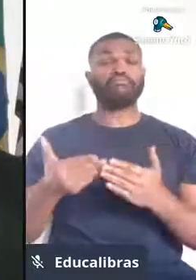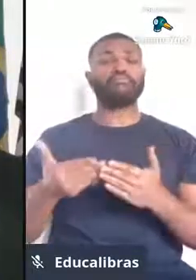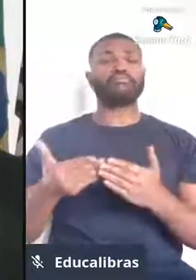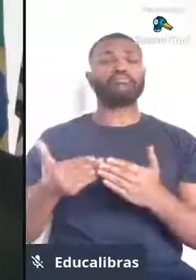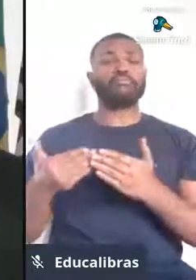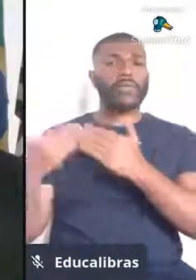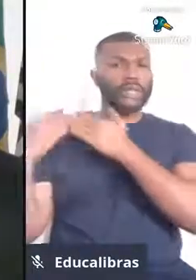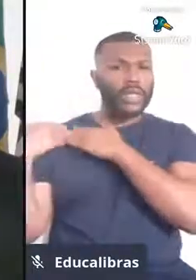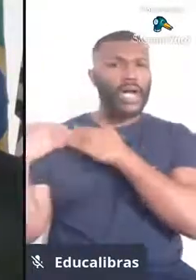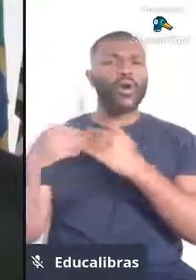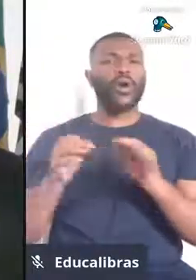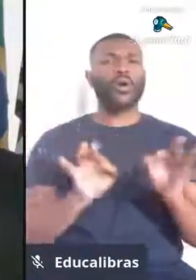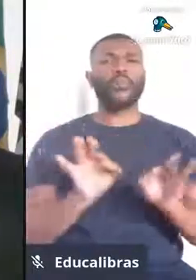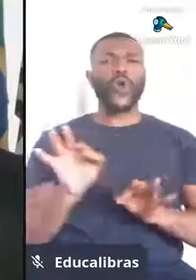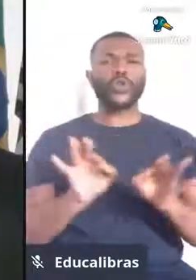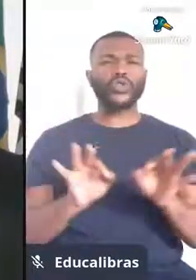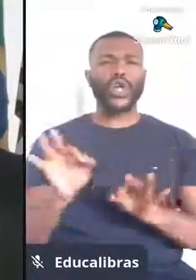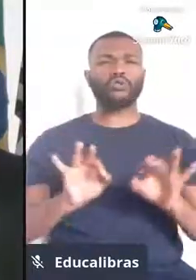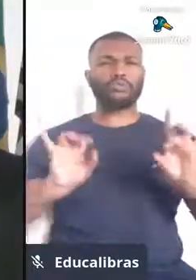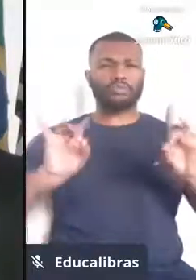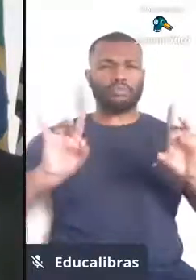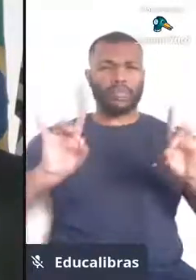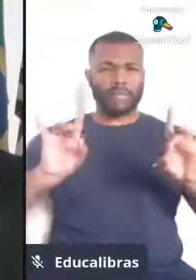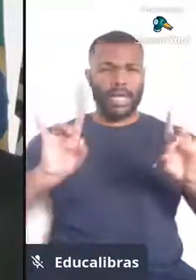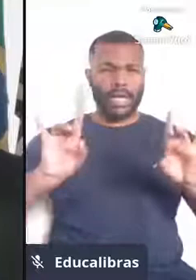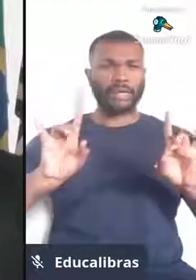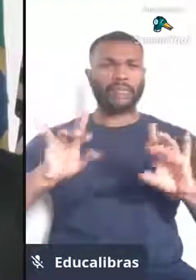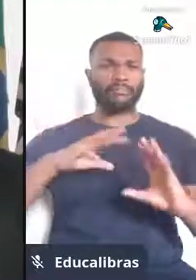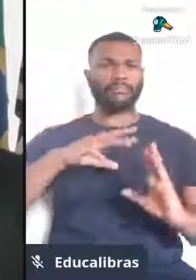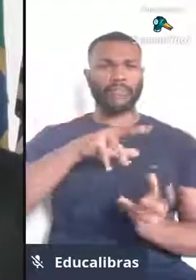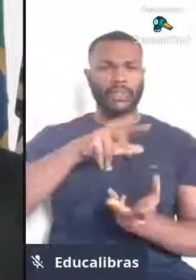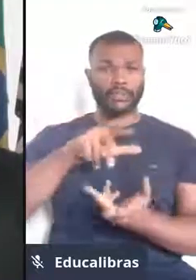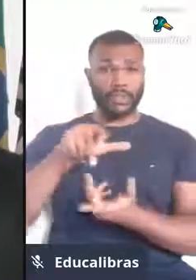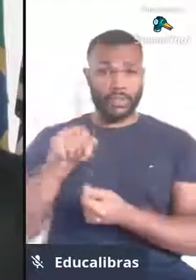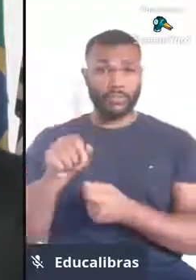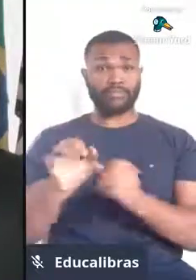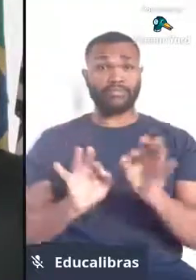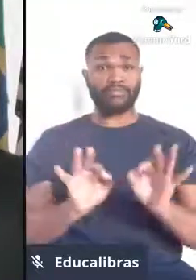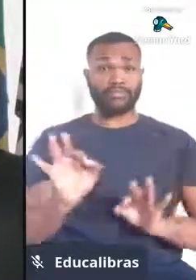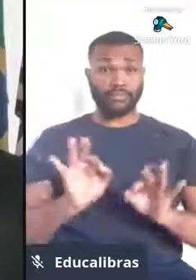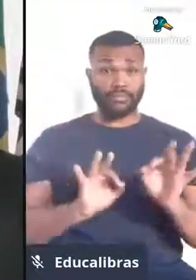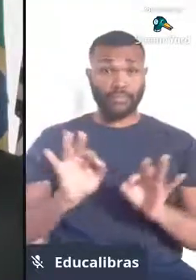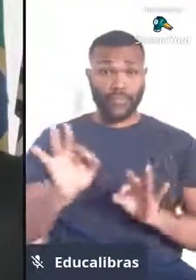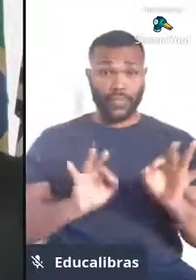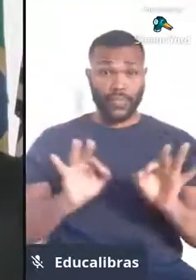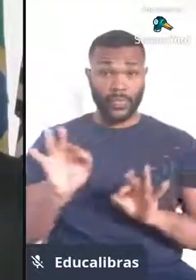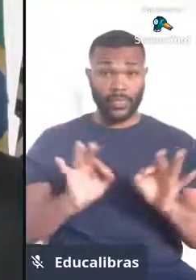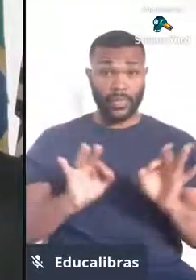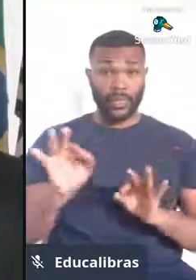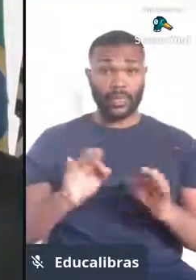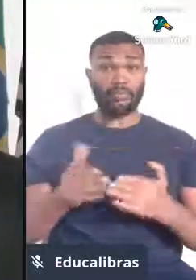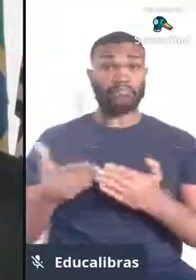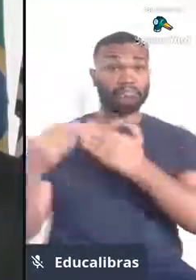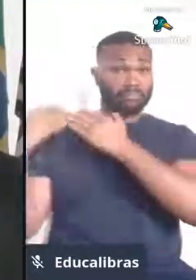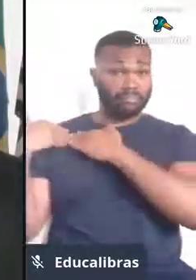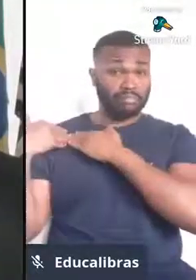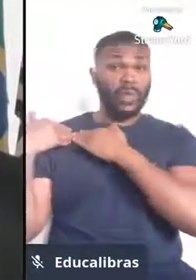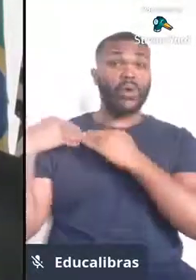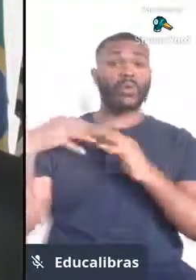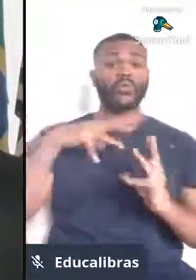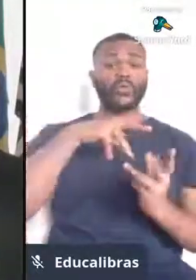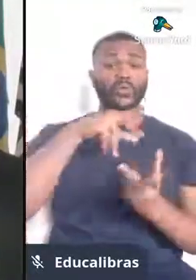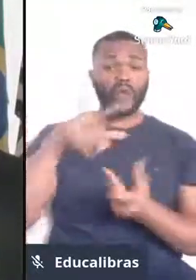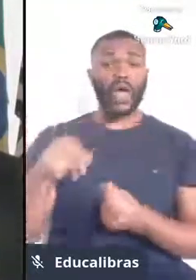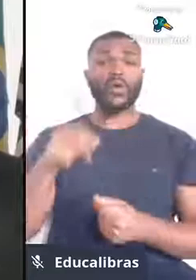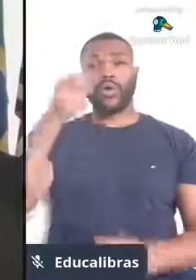né, internacionais, claro, que trabalha organizando as missões internacionais que a prefeitura participa, as viagens